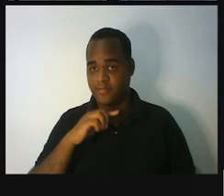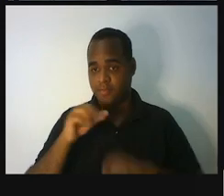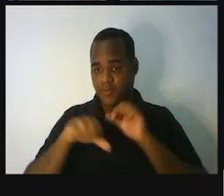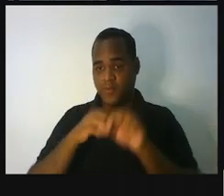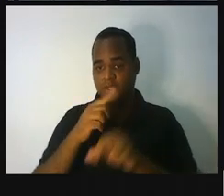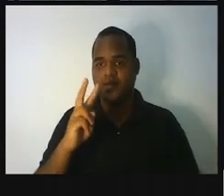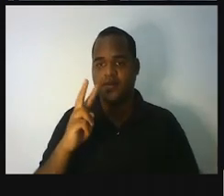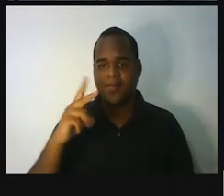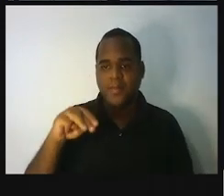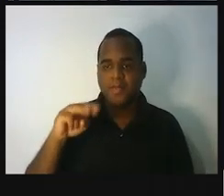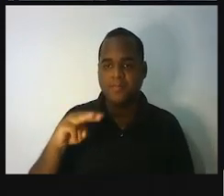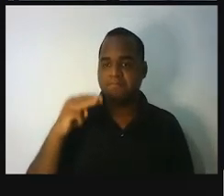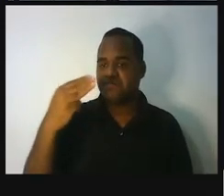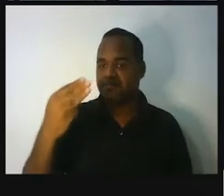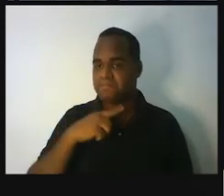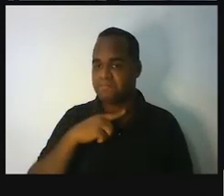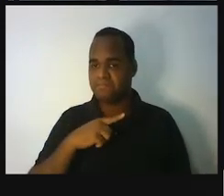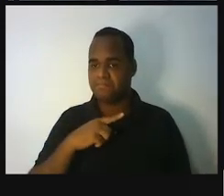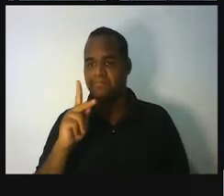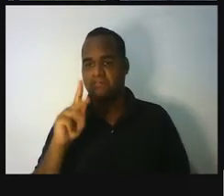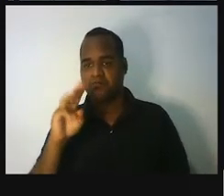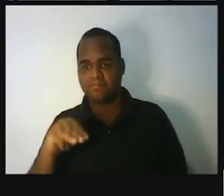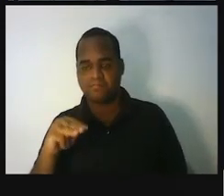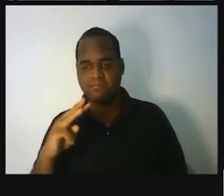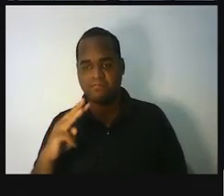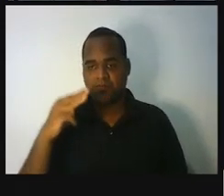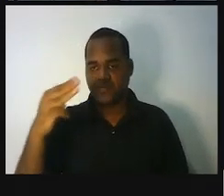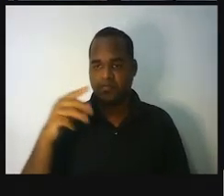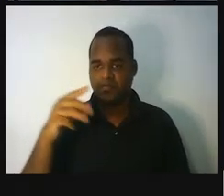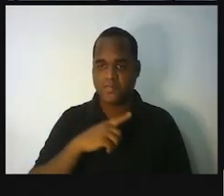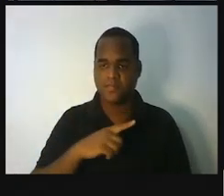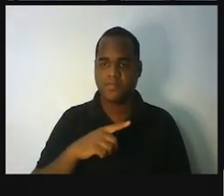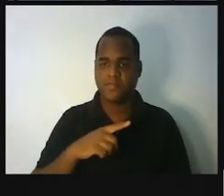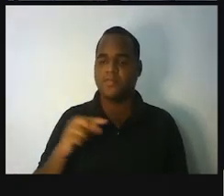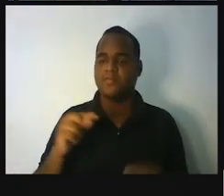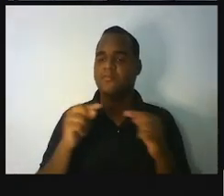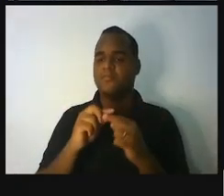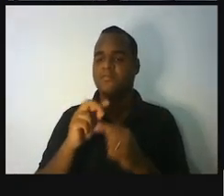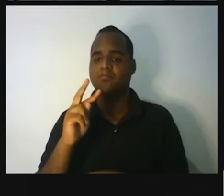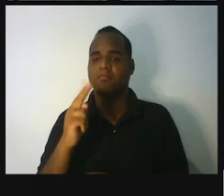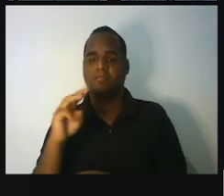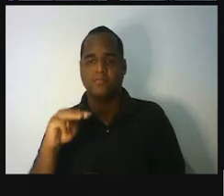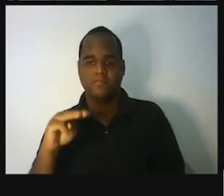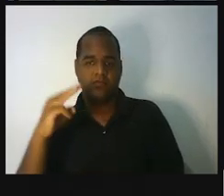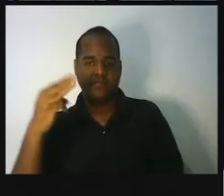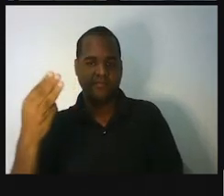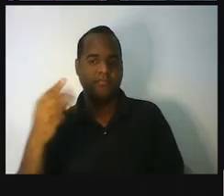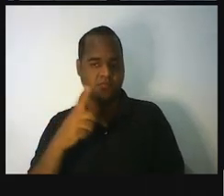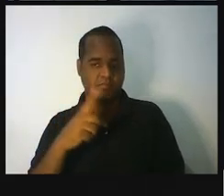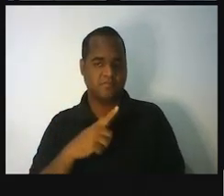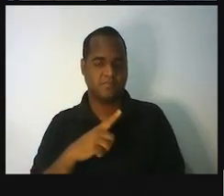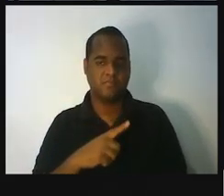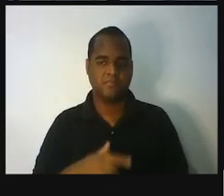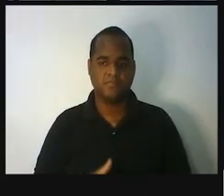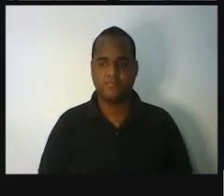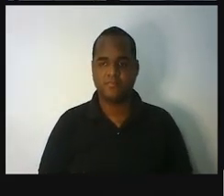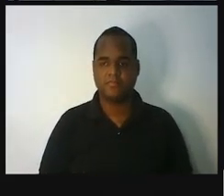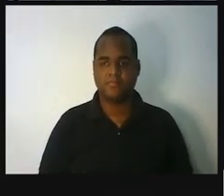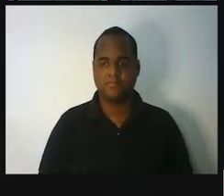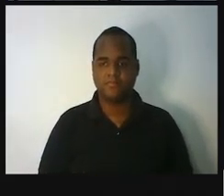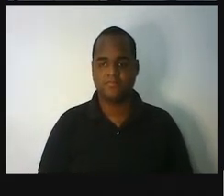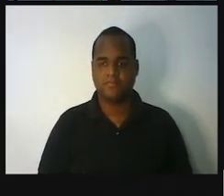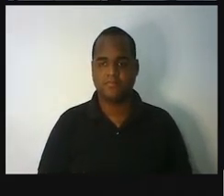hectômetro cúbico. E os que estão em quilômetro cúbico eu também vou mudar para hectômetro cúbico, tá bom? Então vamos